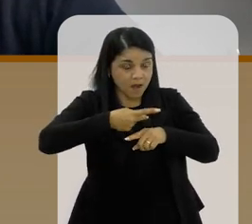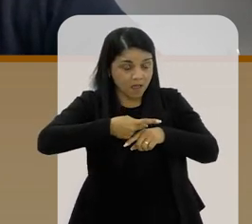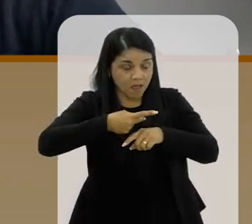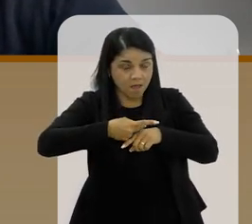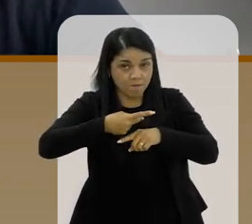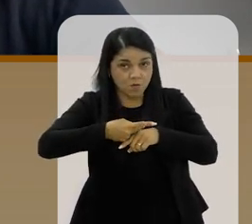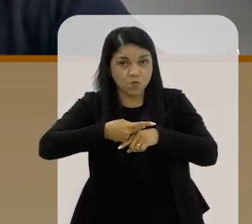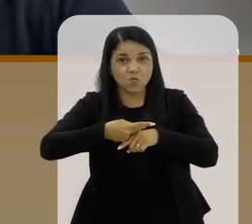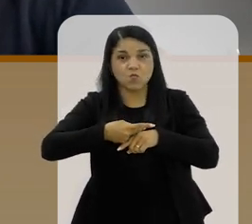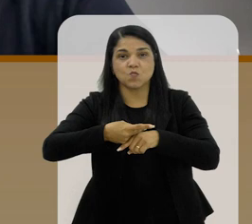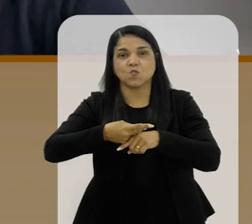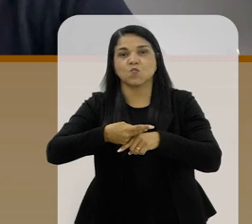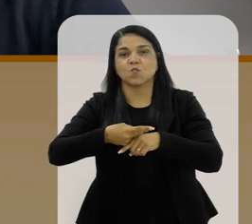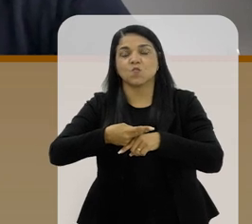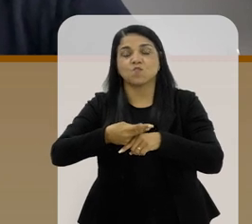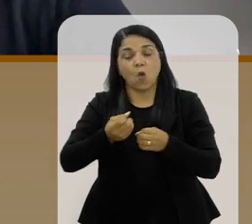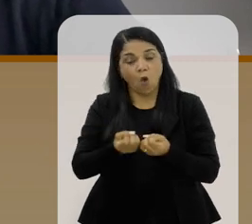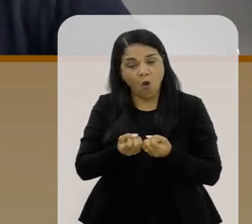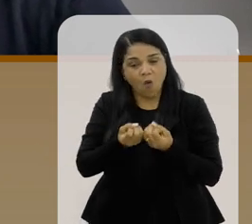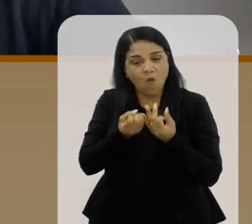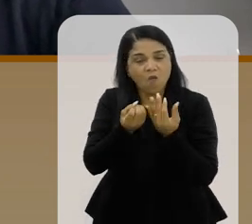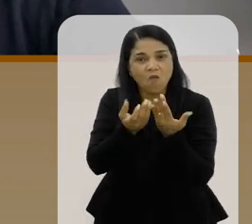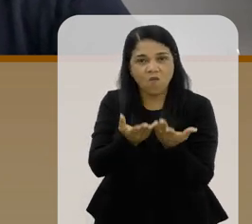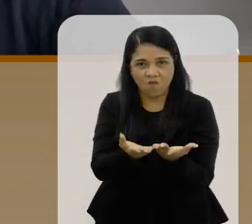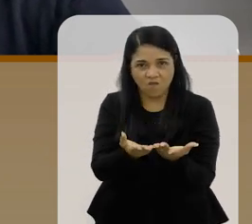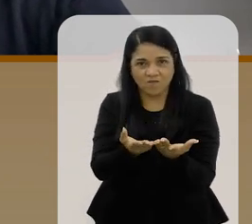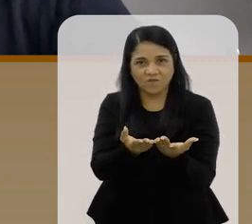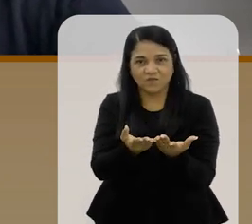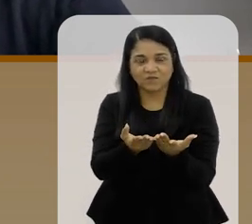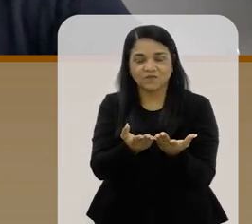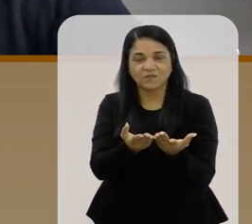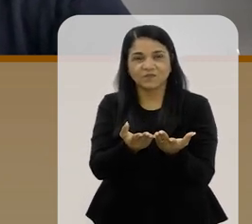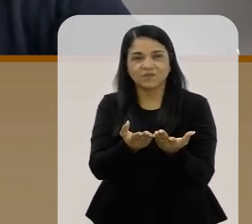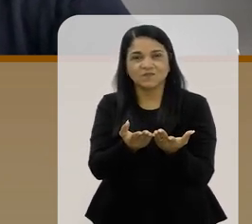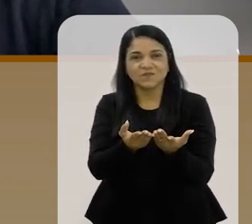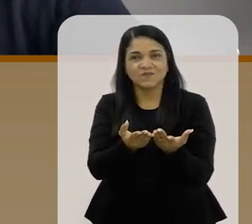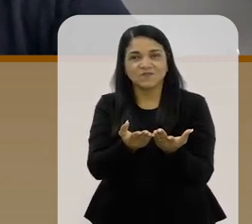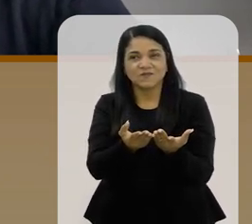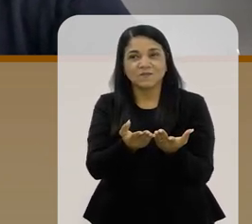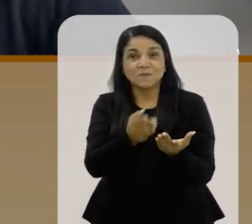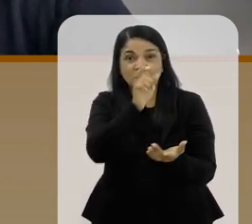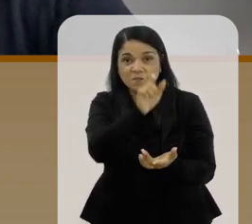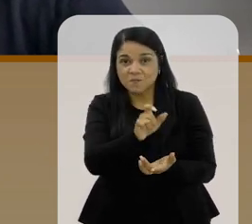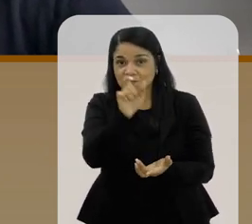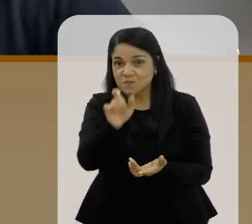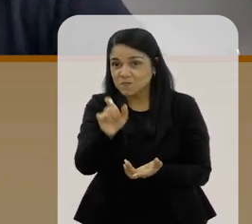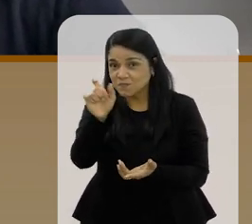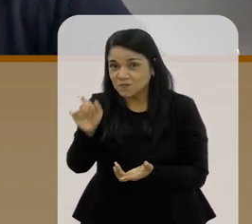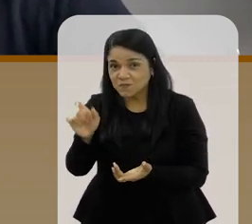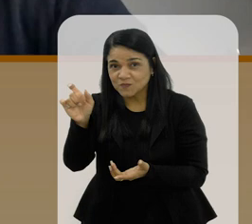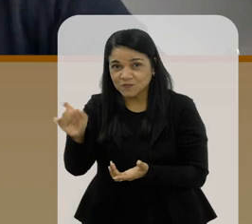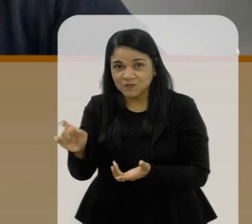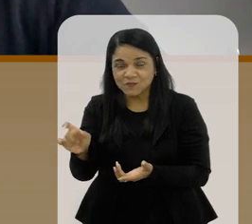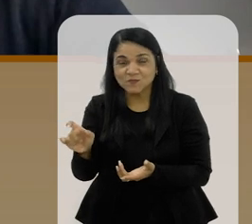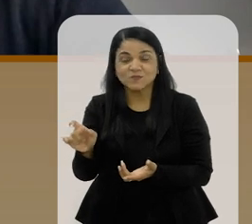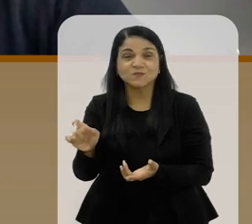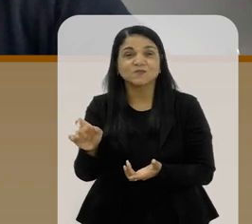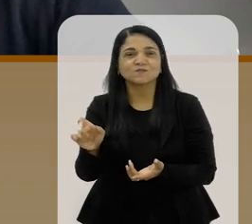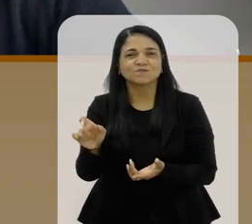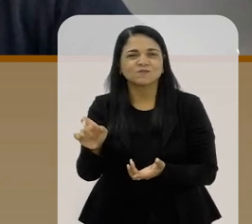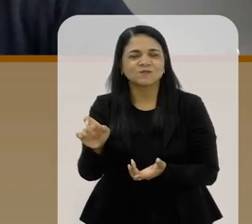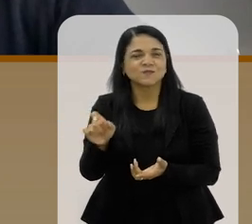dedicado, que é basicamente ofertado como para indivíduos. Então,